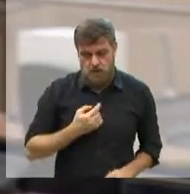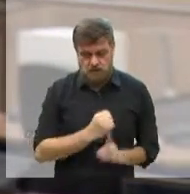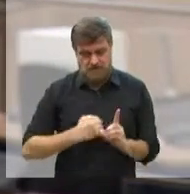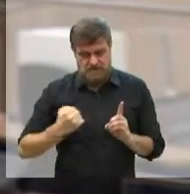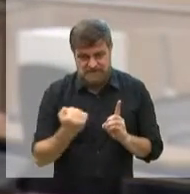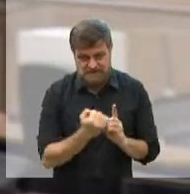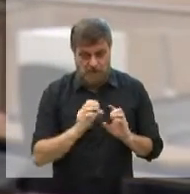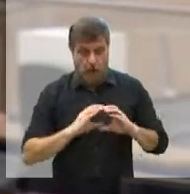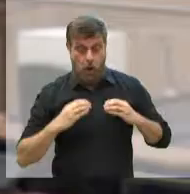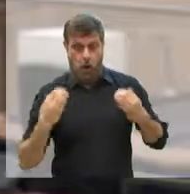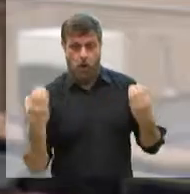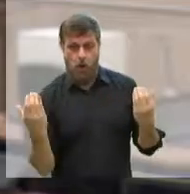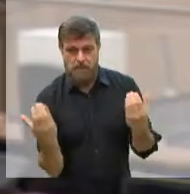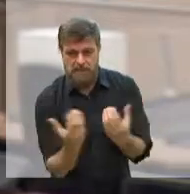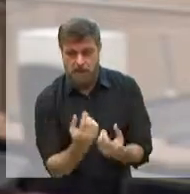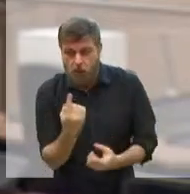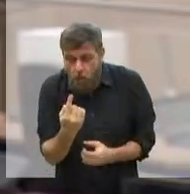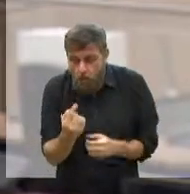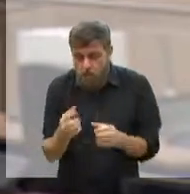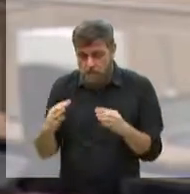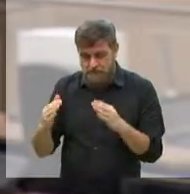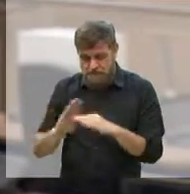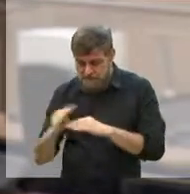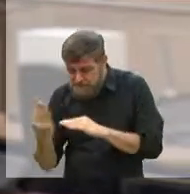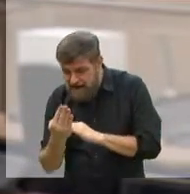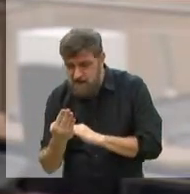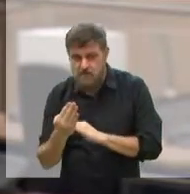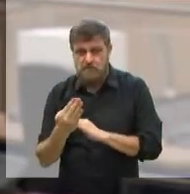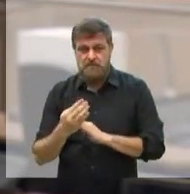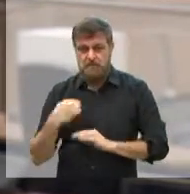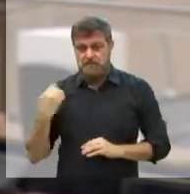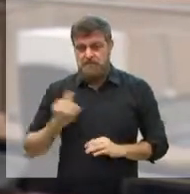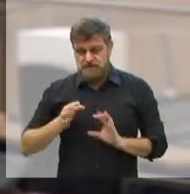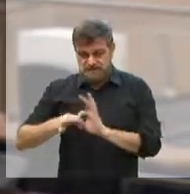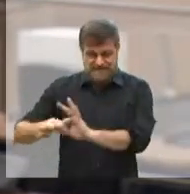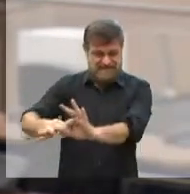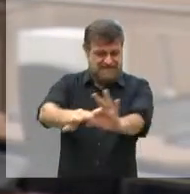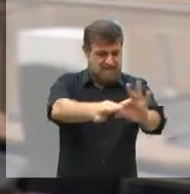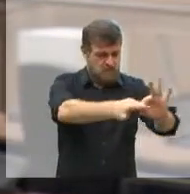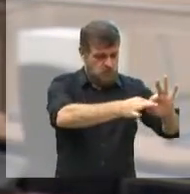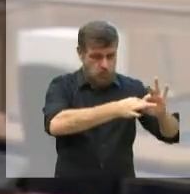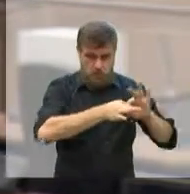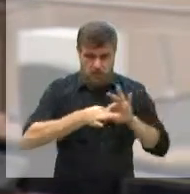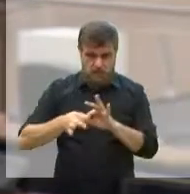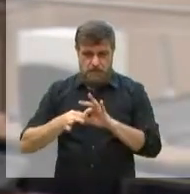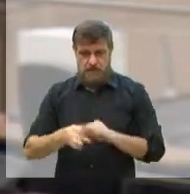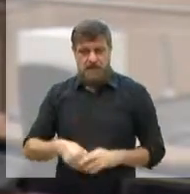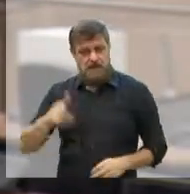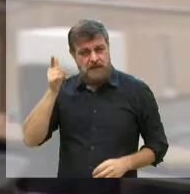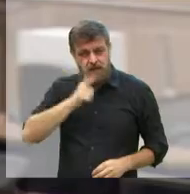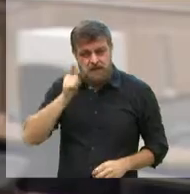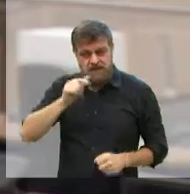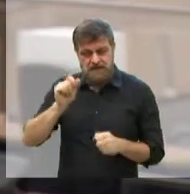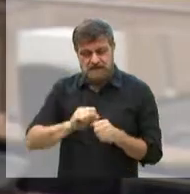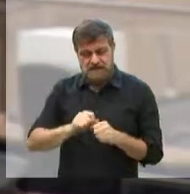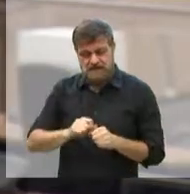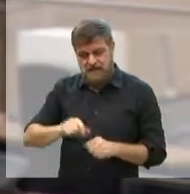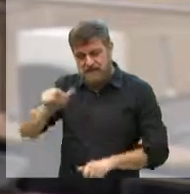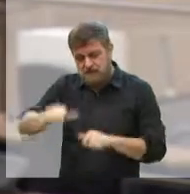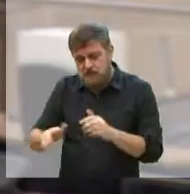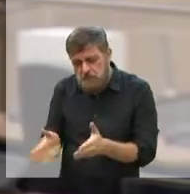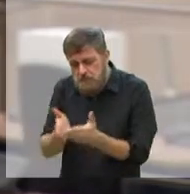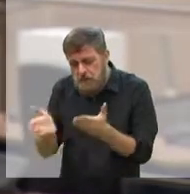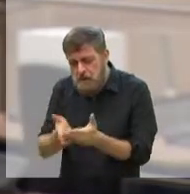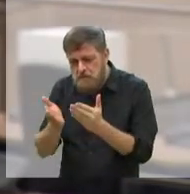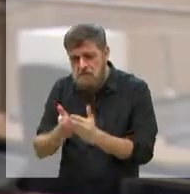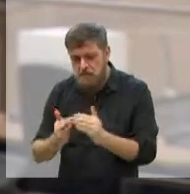comunidade, não apenas uma comunidade, mas como comunidade planetária, nós nos unirmos e tirarmos da miséria aqueles